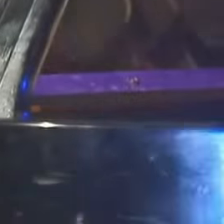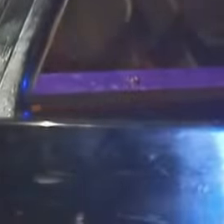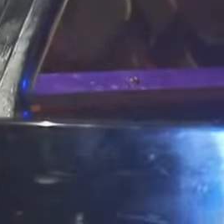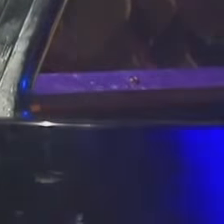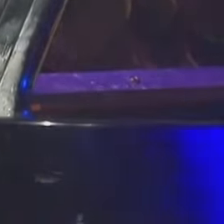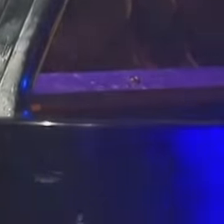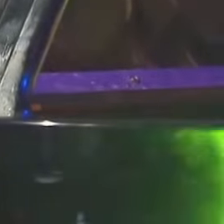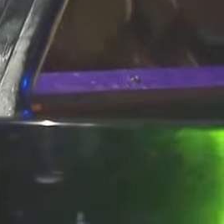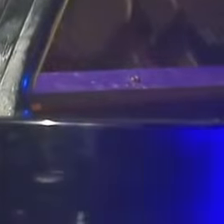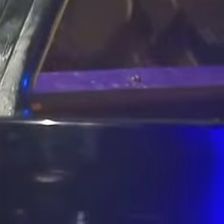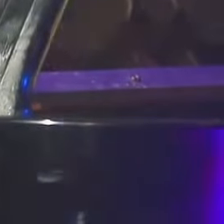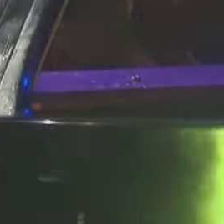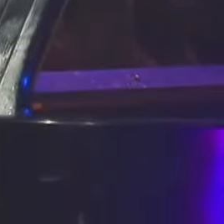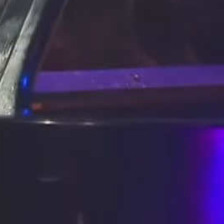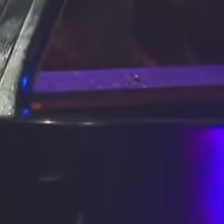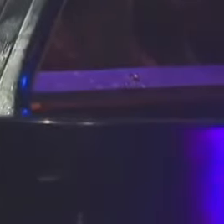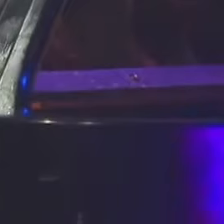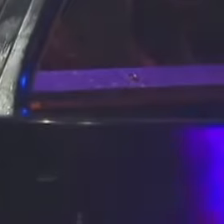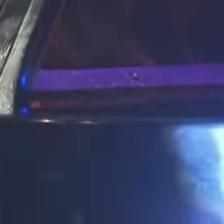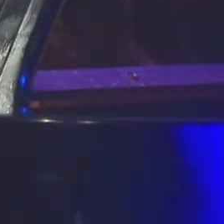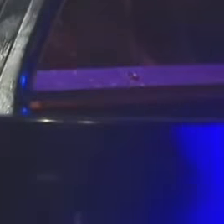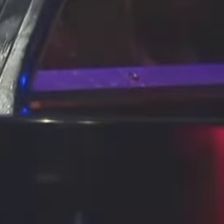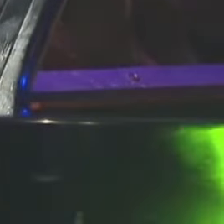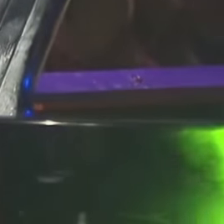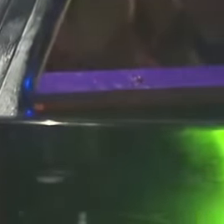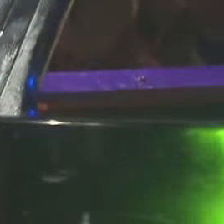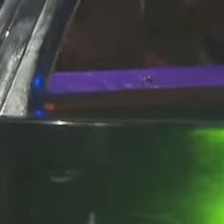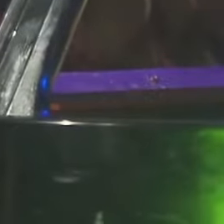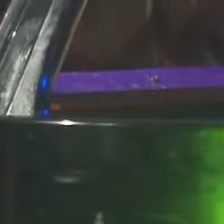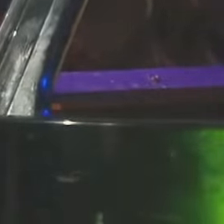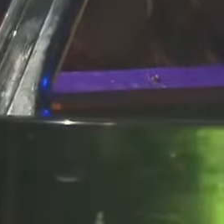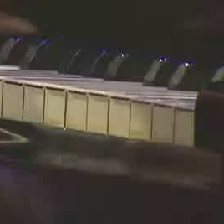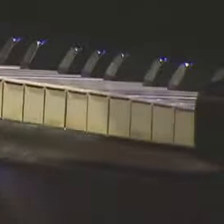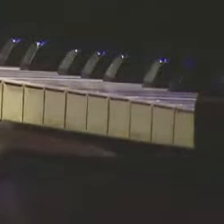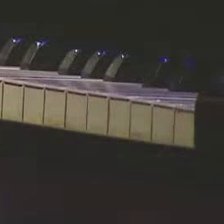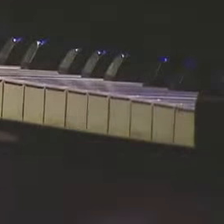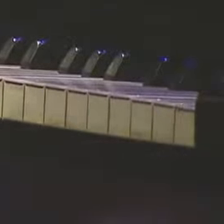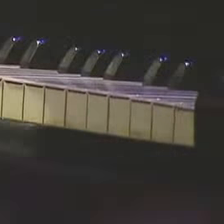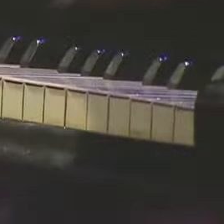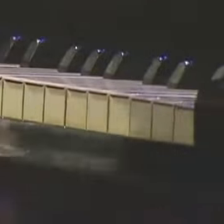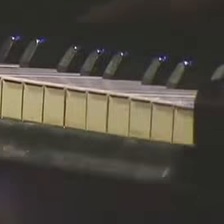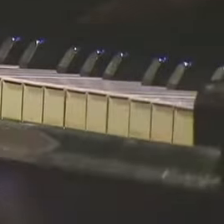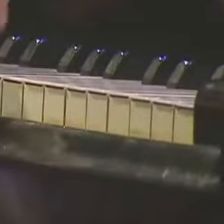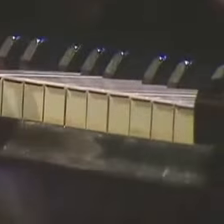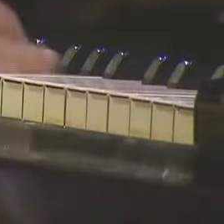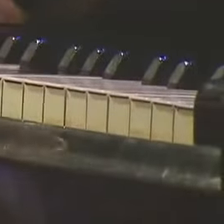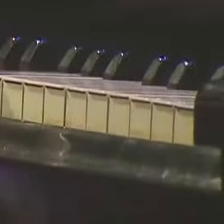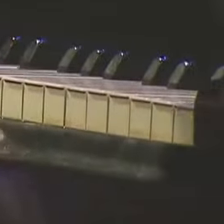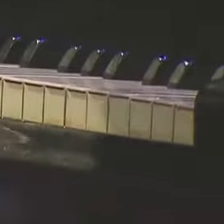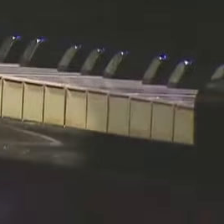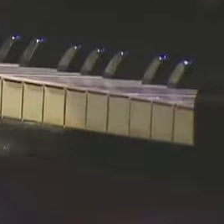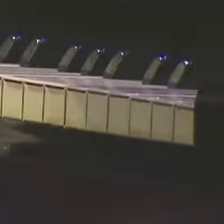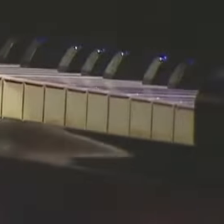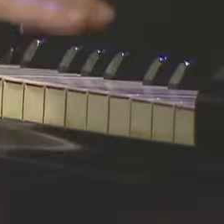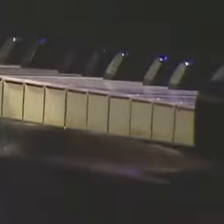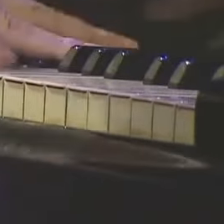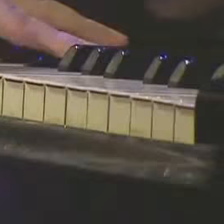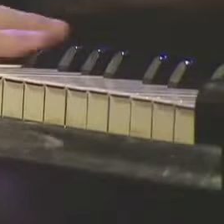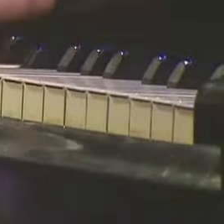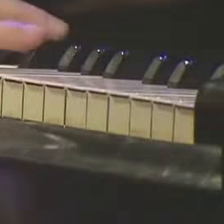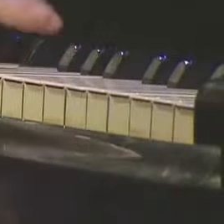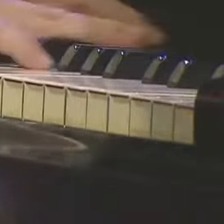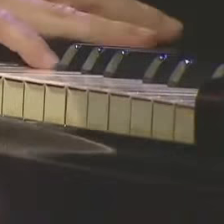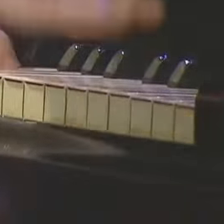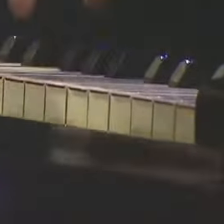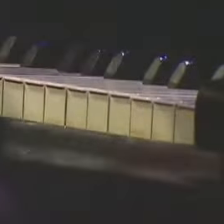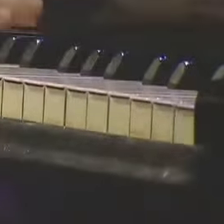sempre tocando a mesma coisa, todo dia sem parar, esses arpejos e escalas que eu não